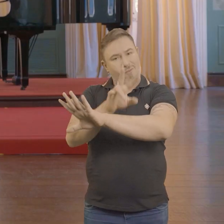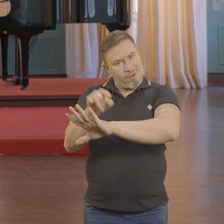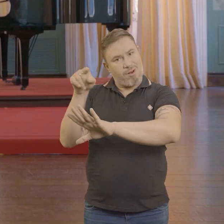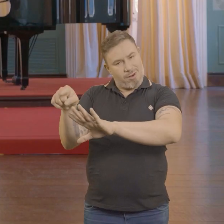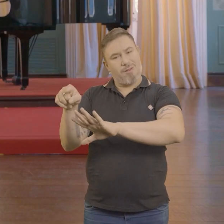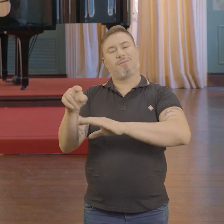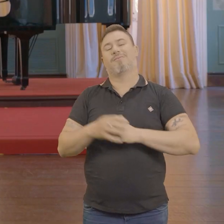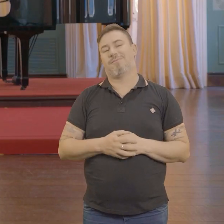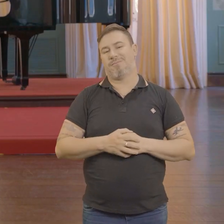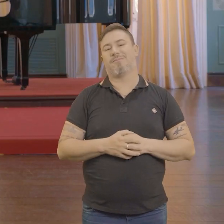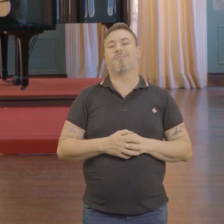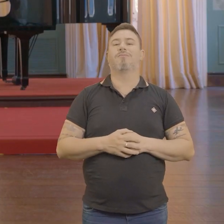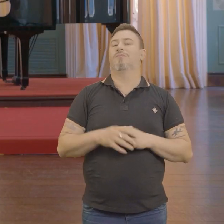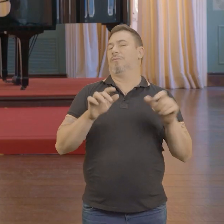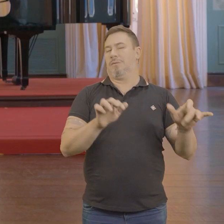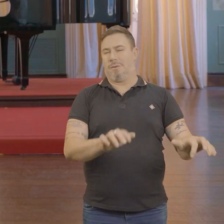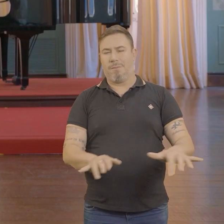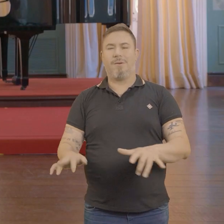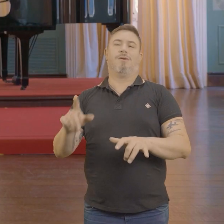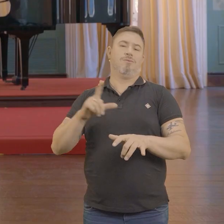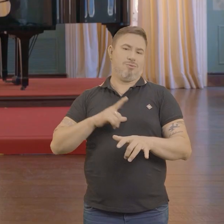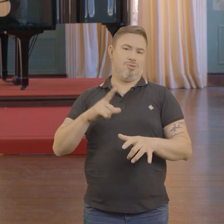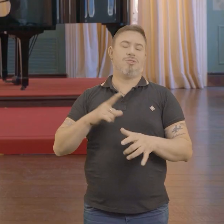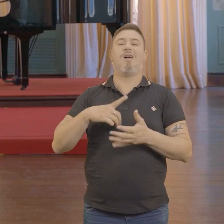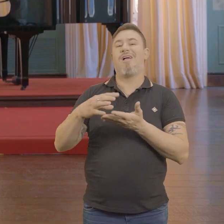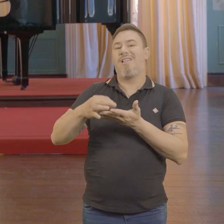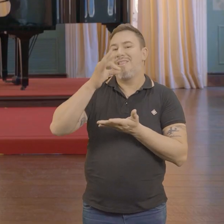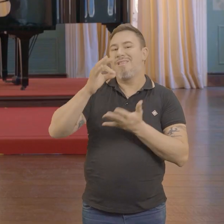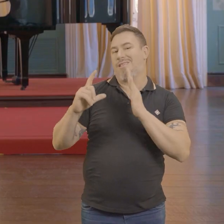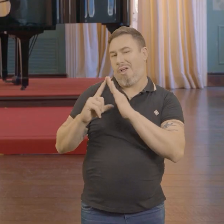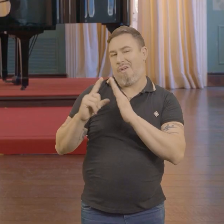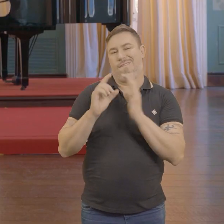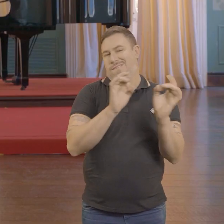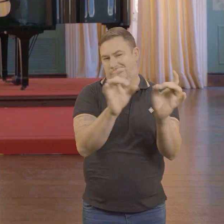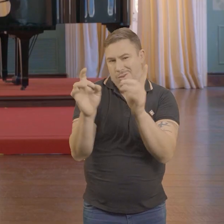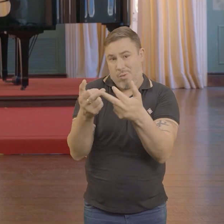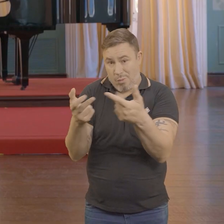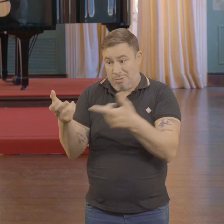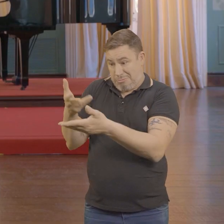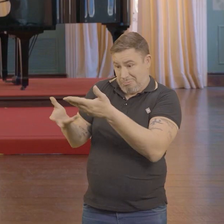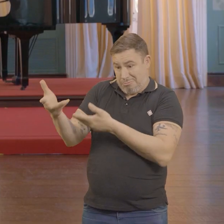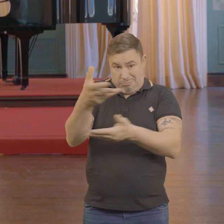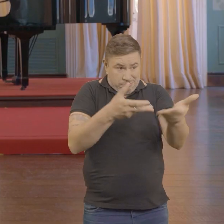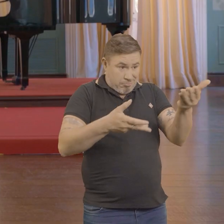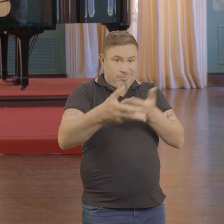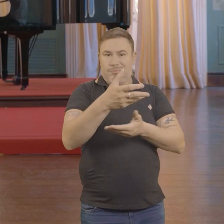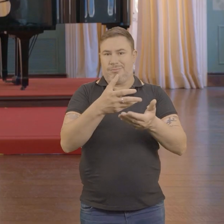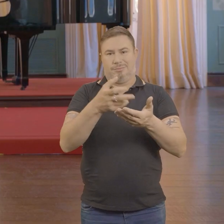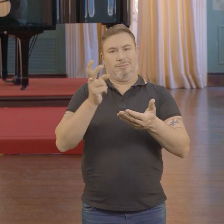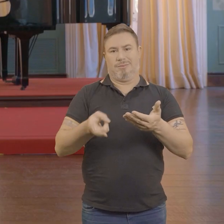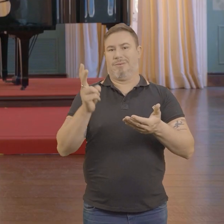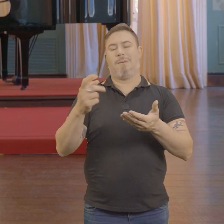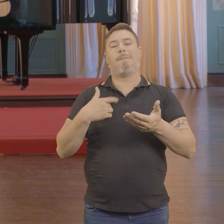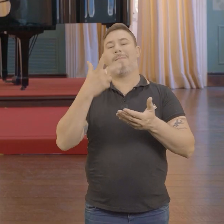e violão da época, então o piano estava nos cafés, estava nos salões, nesse início de sociabilidade que deixa de ser,